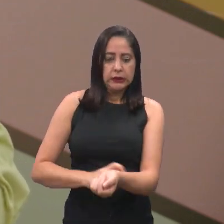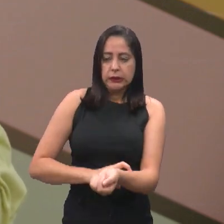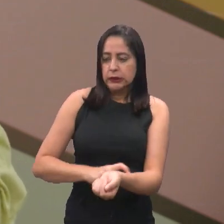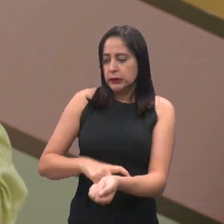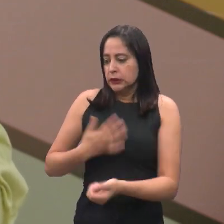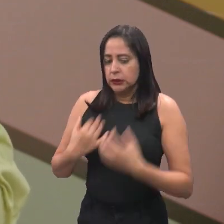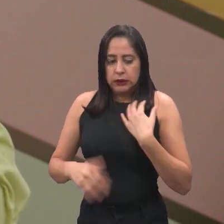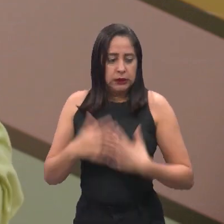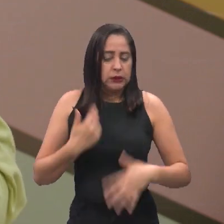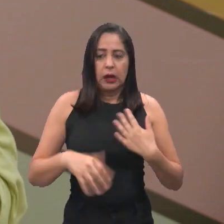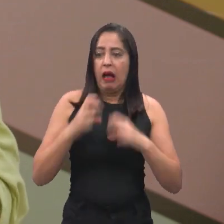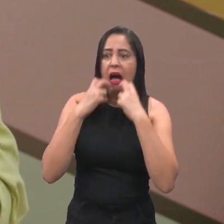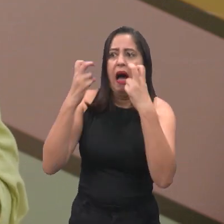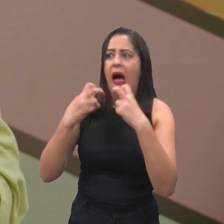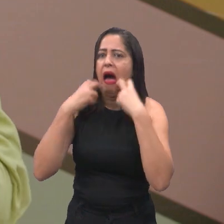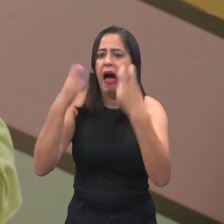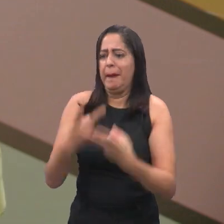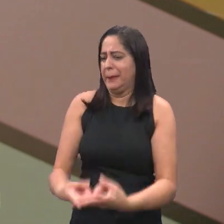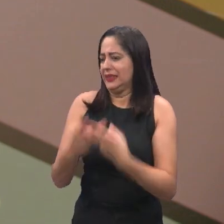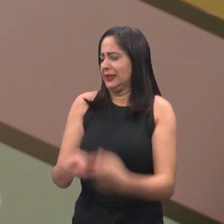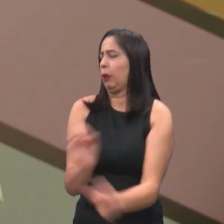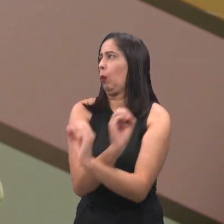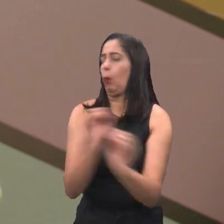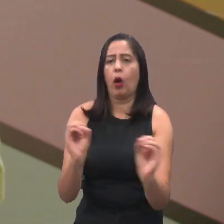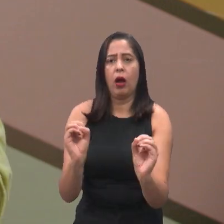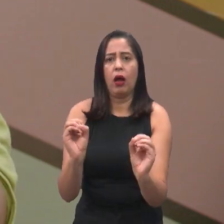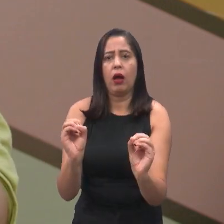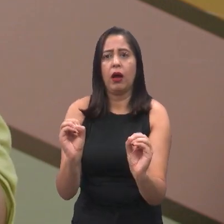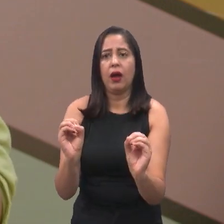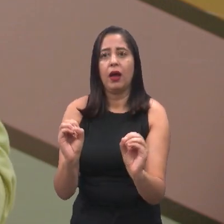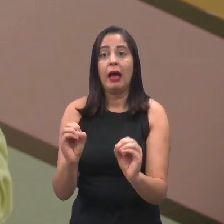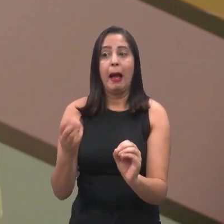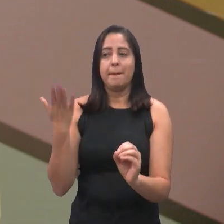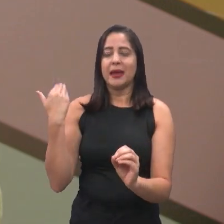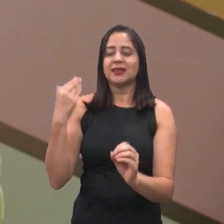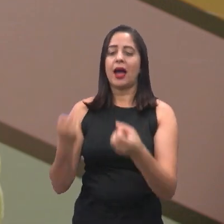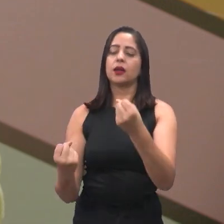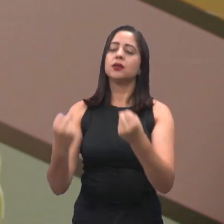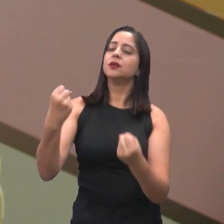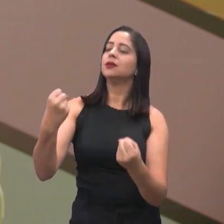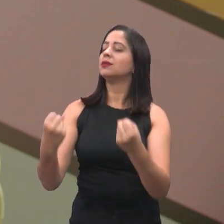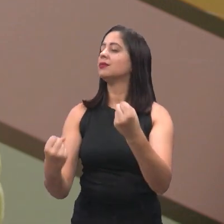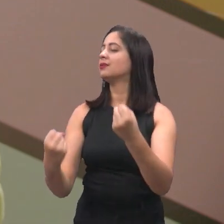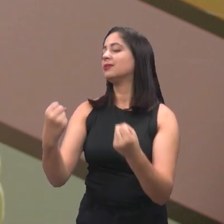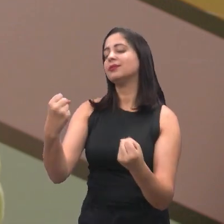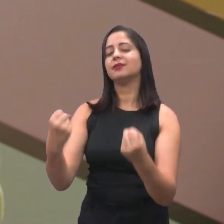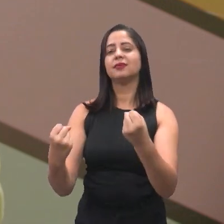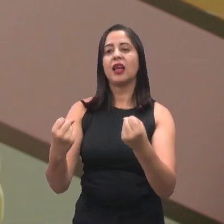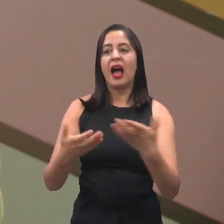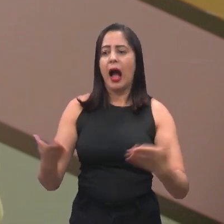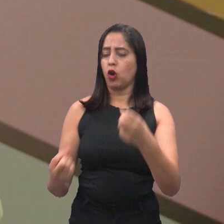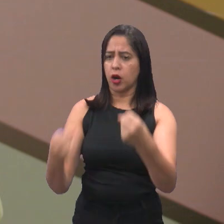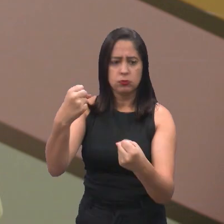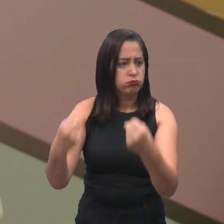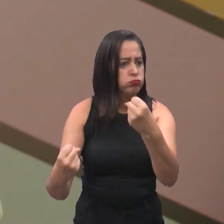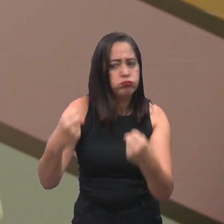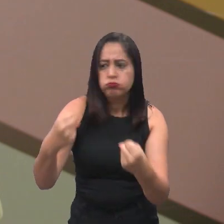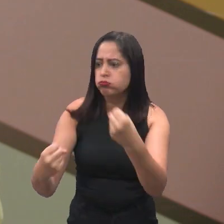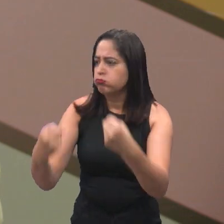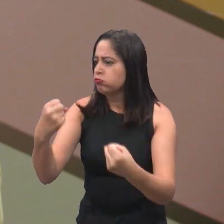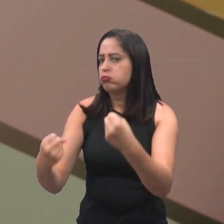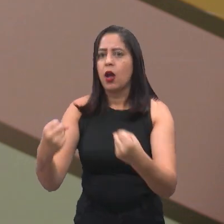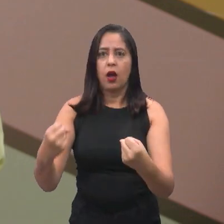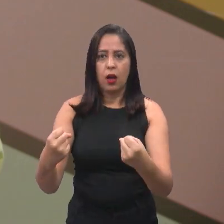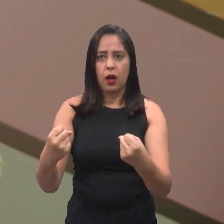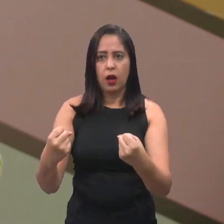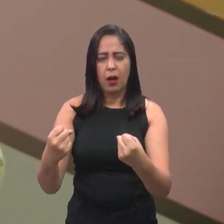agitada, gritando, sem paciência. Eu tinha paciência no trânsito, agora eu não tenho. Então, essas dicas de como o nosso comportamento mudou, às